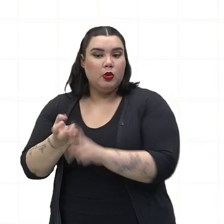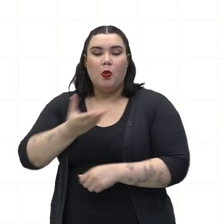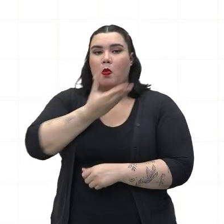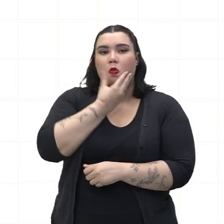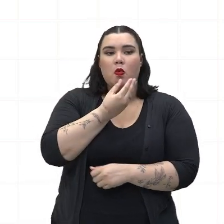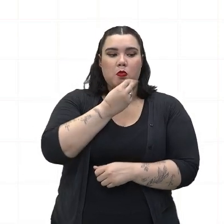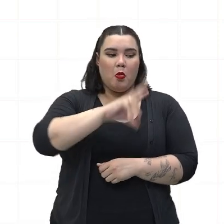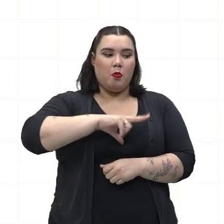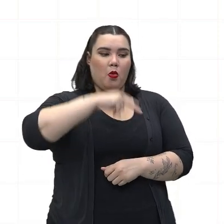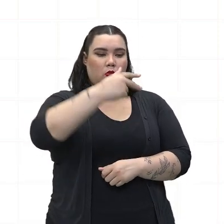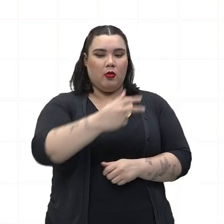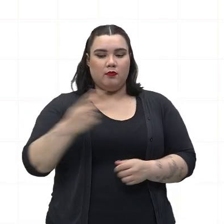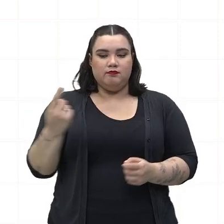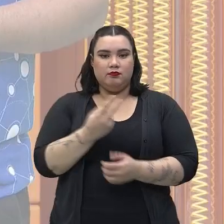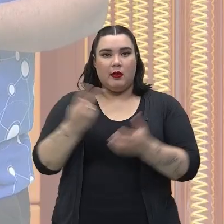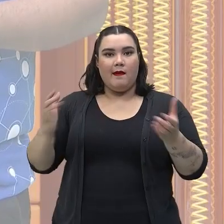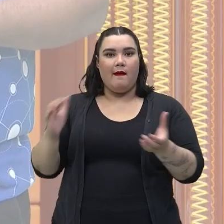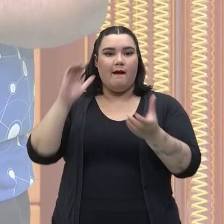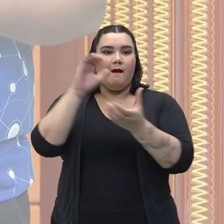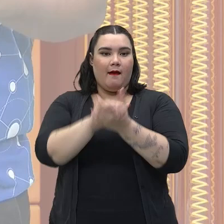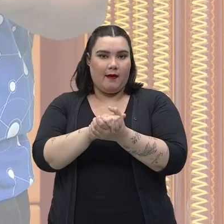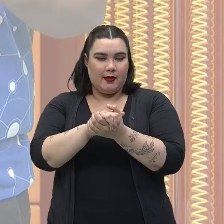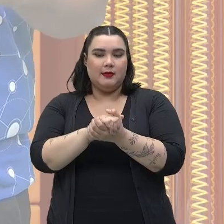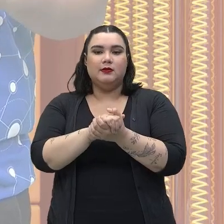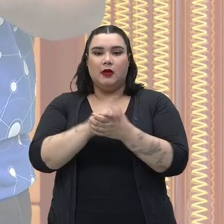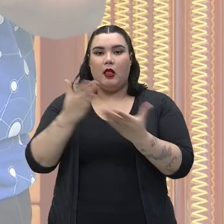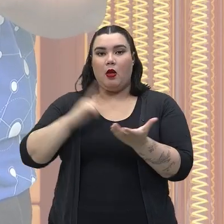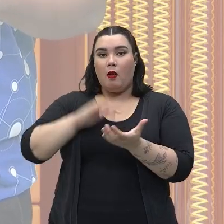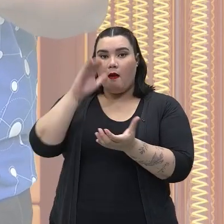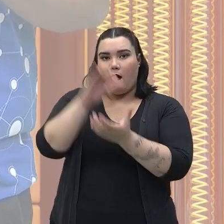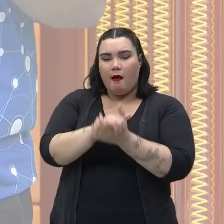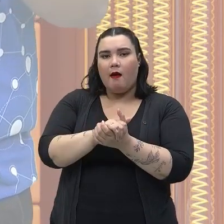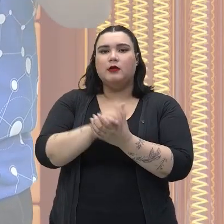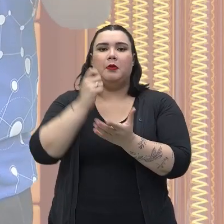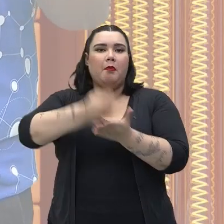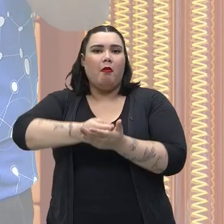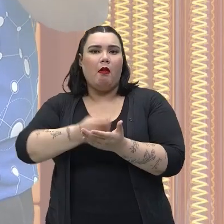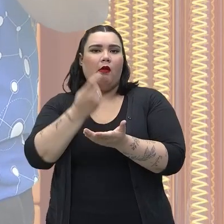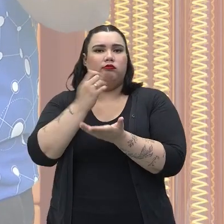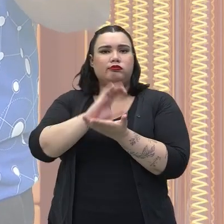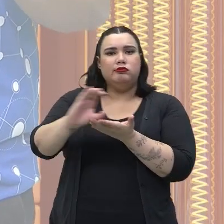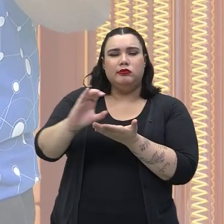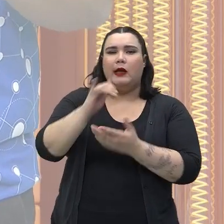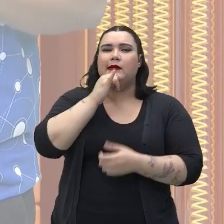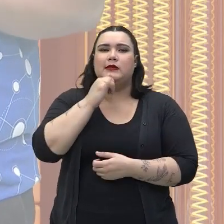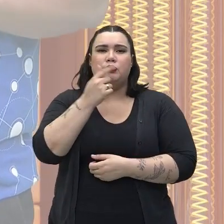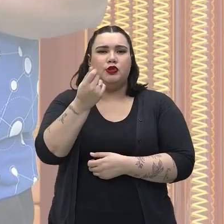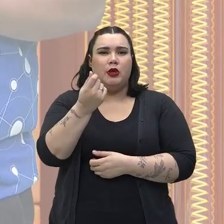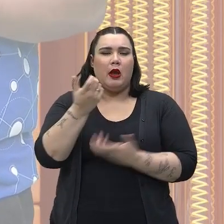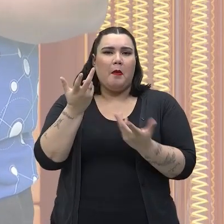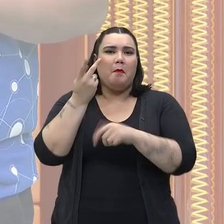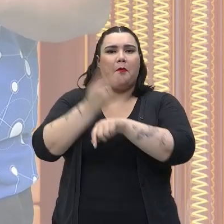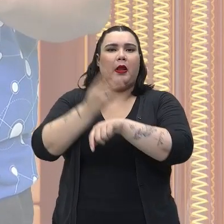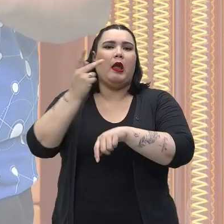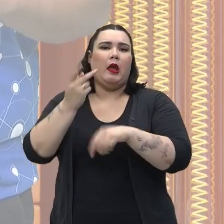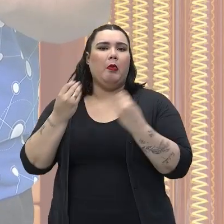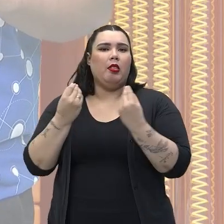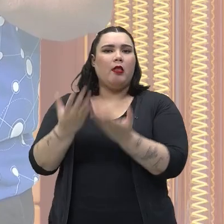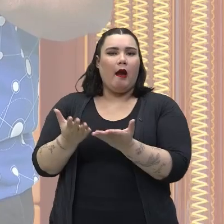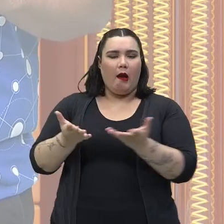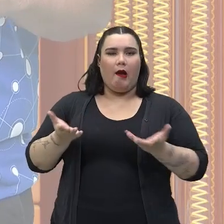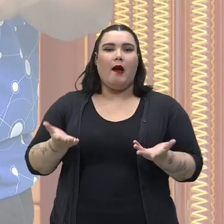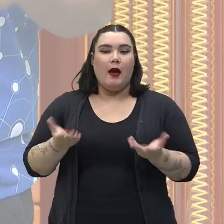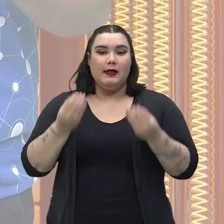inclusive oferecendo, né, a um certo dote, uma certa premiação, vamos colocar nesse termo, tá? Mas